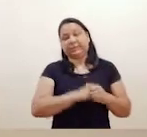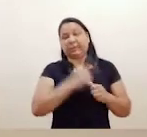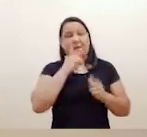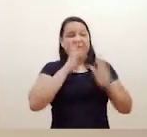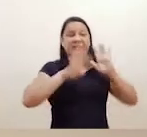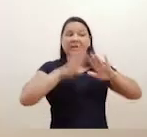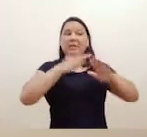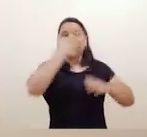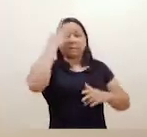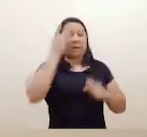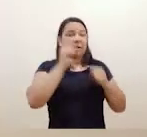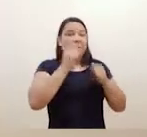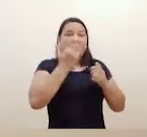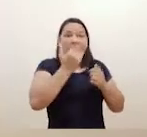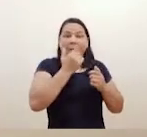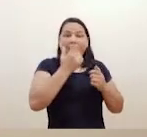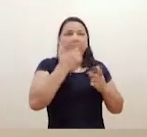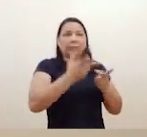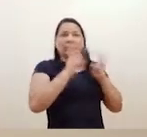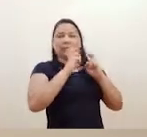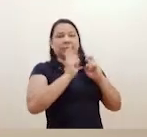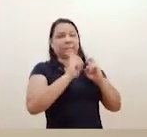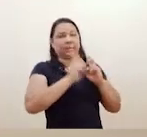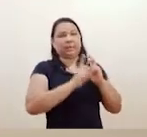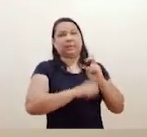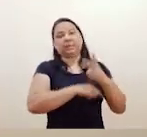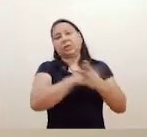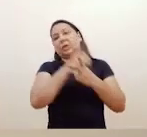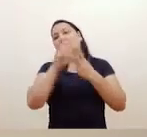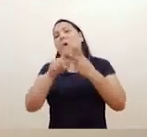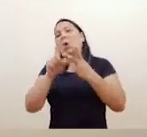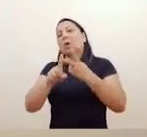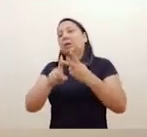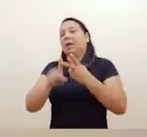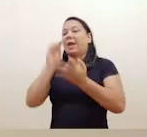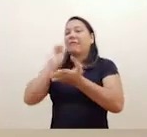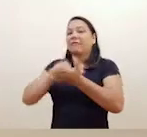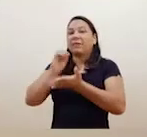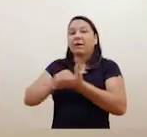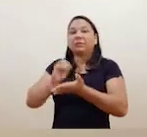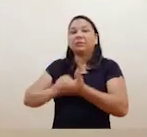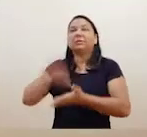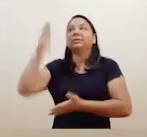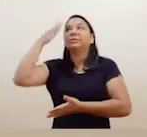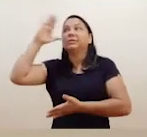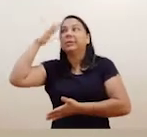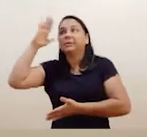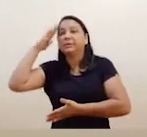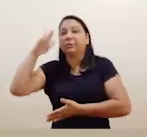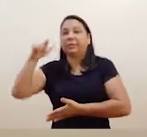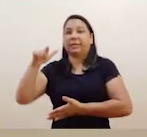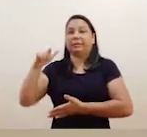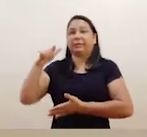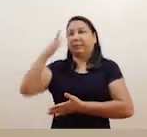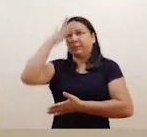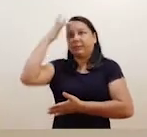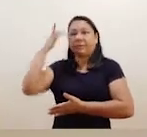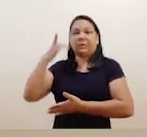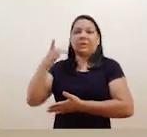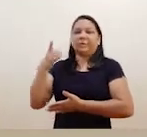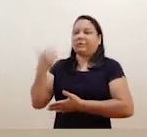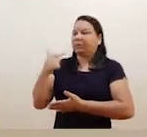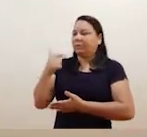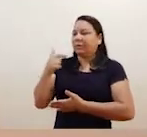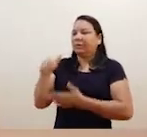ato não percebido. E a segunda situação que tem acontecido com muita frequência é a falta de visão das pessoas